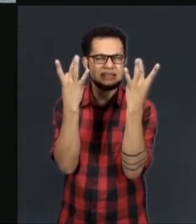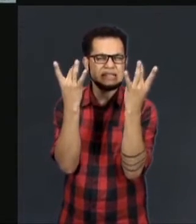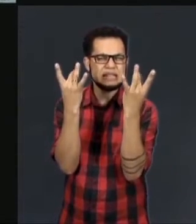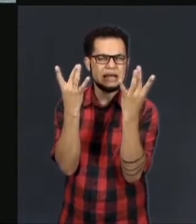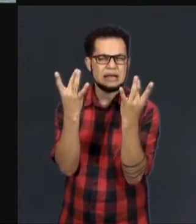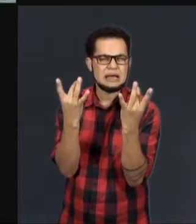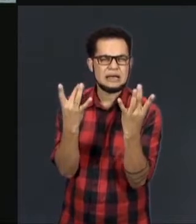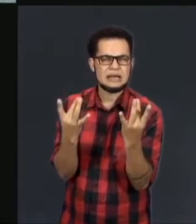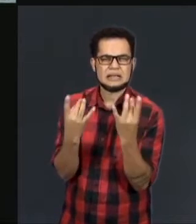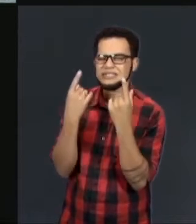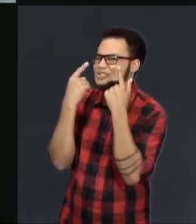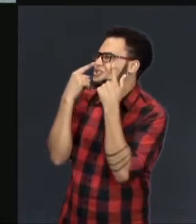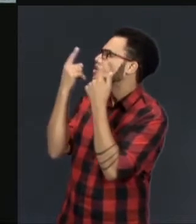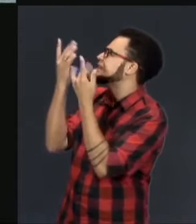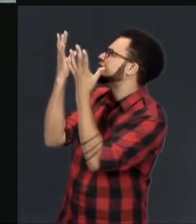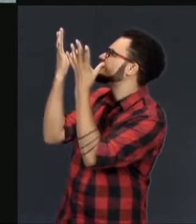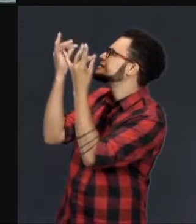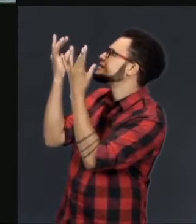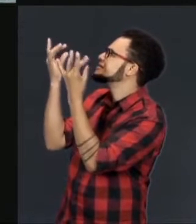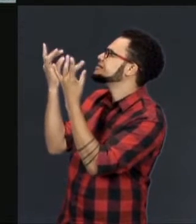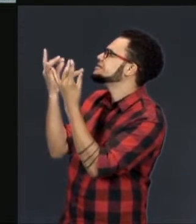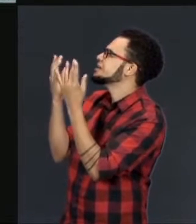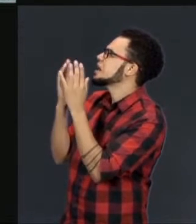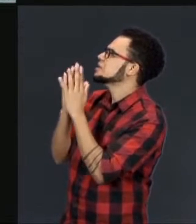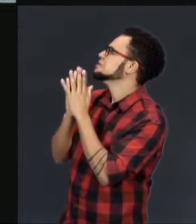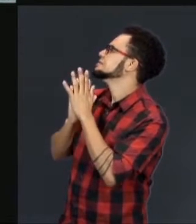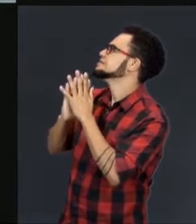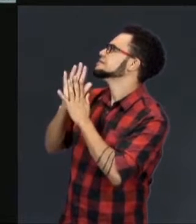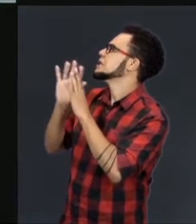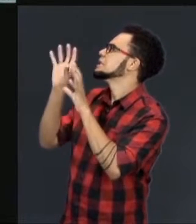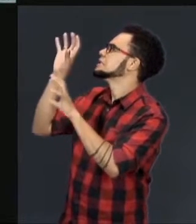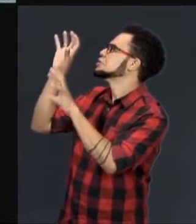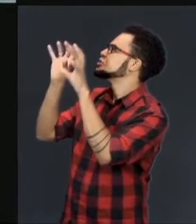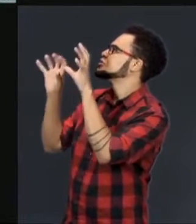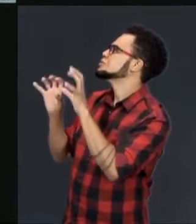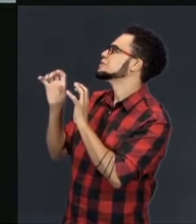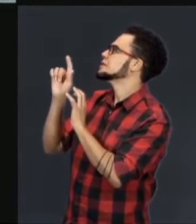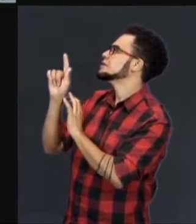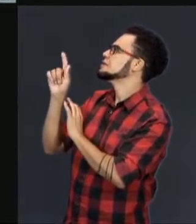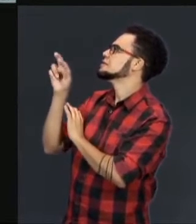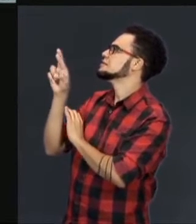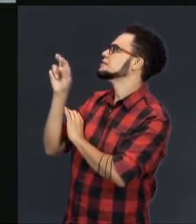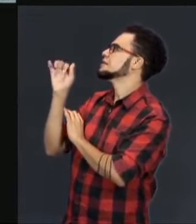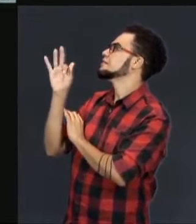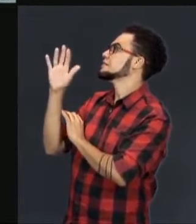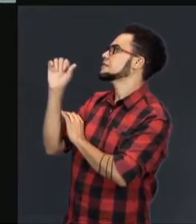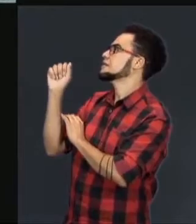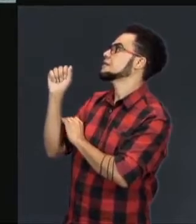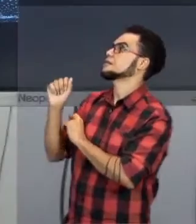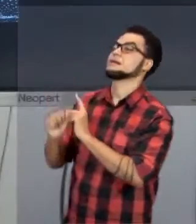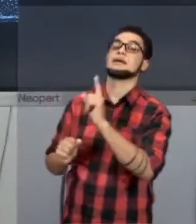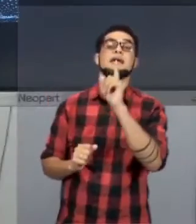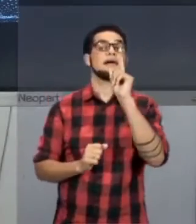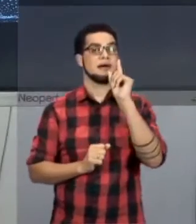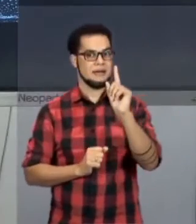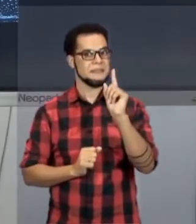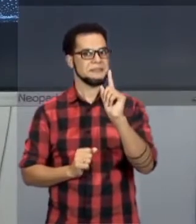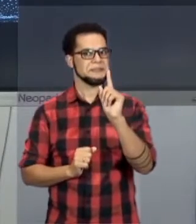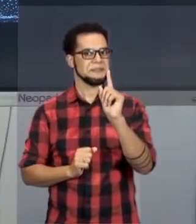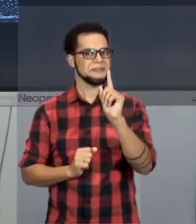desenhos feito em texturas gráficas. Inclusive, lá no pet de vocês, corre